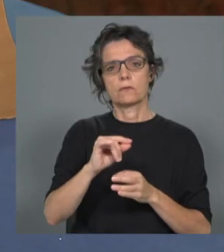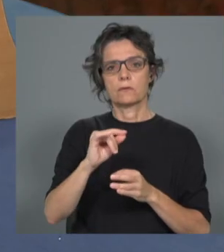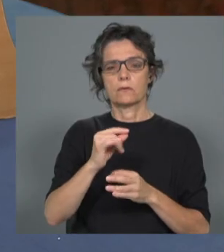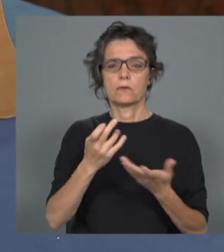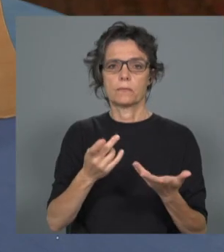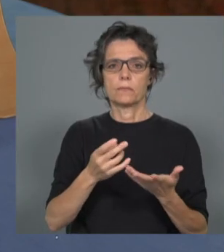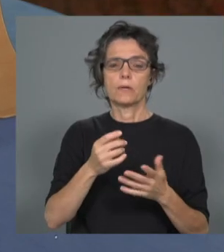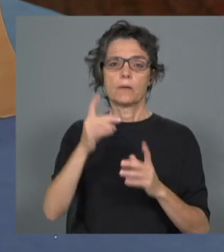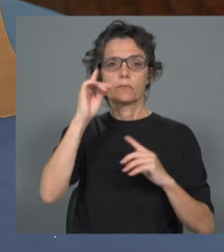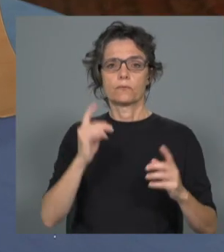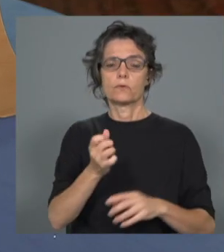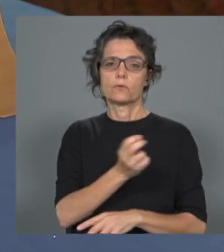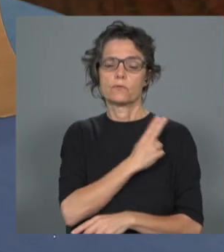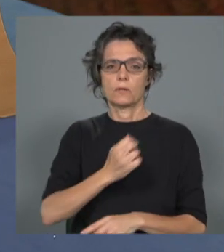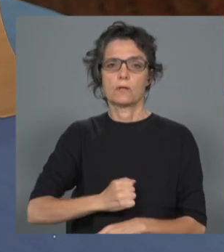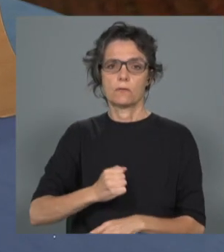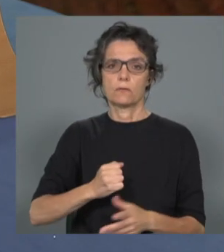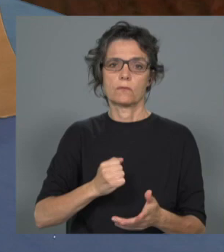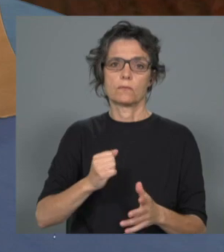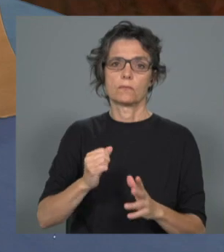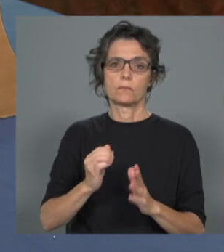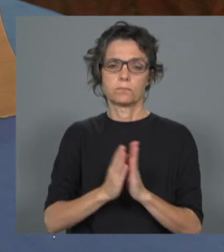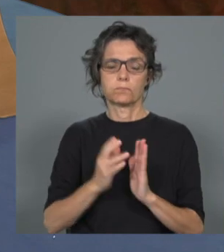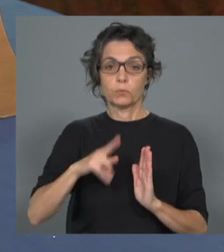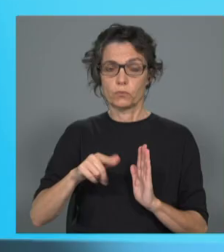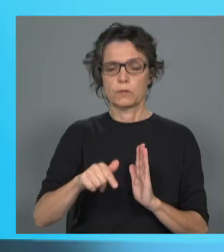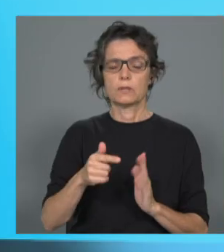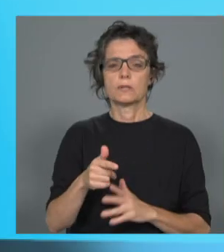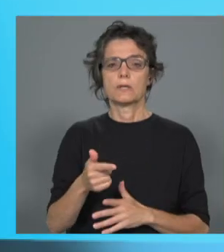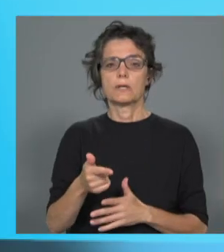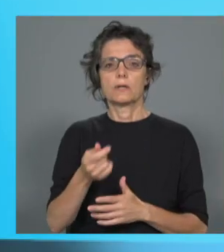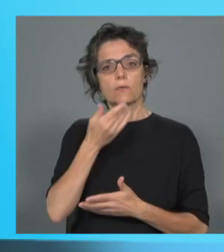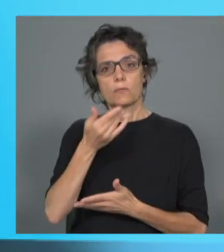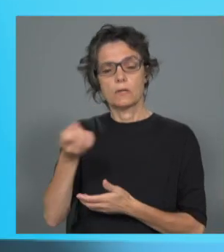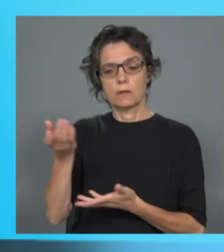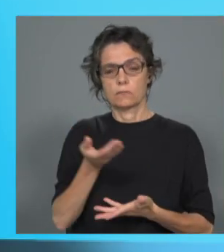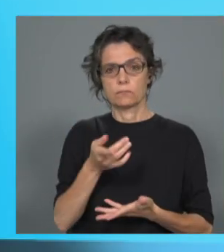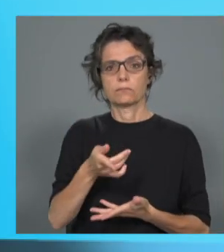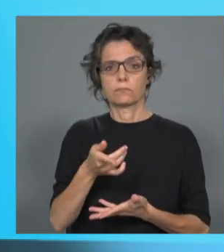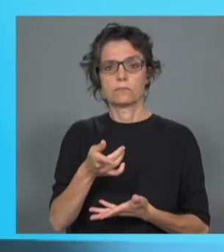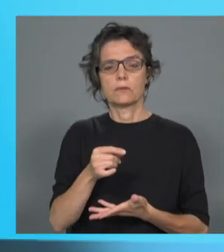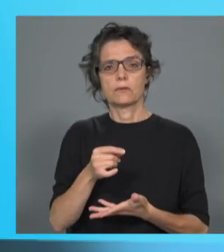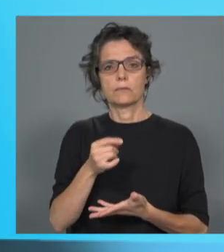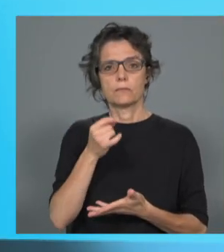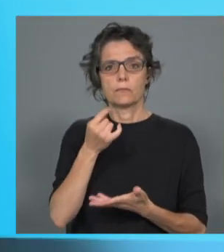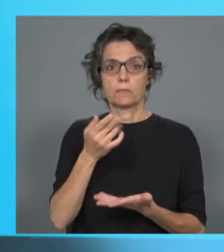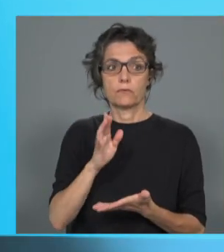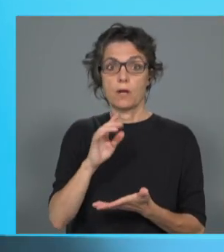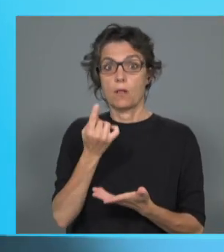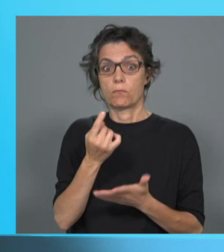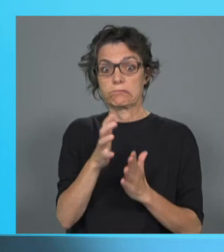por estar aqui uma vez mais connosco no programa Eclésia. Já começam a ser conhecidas algumas